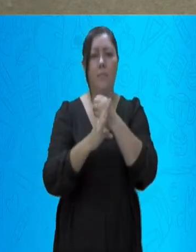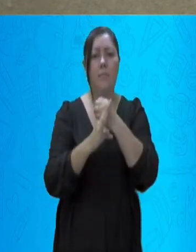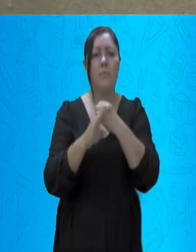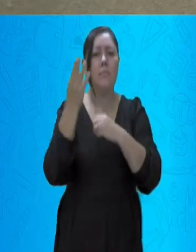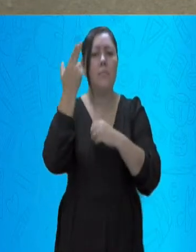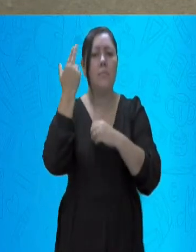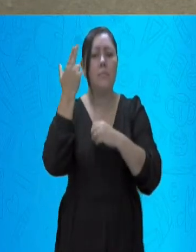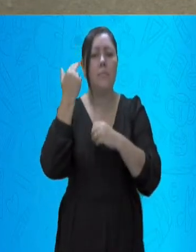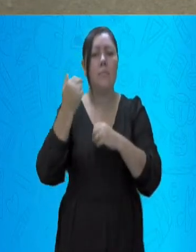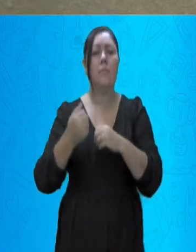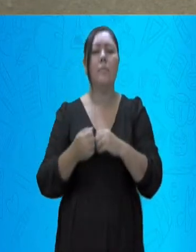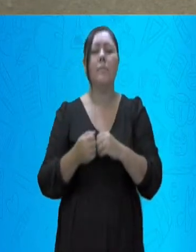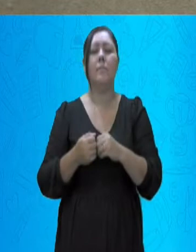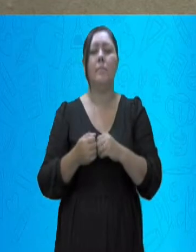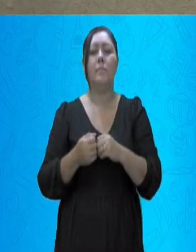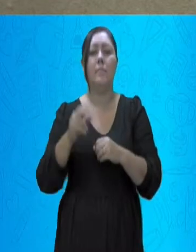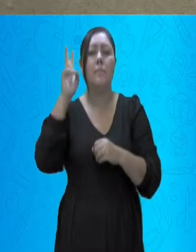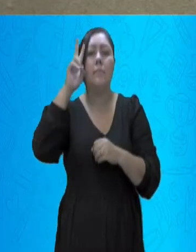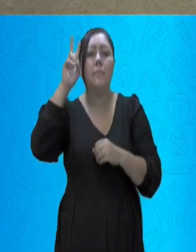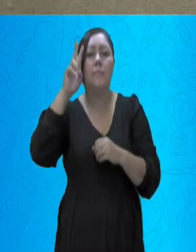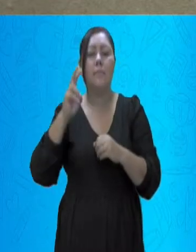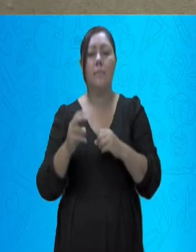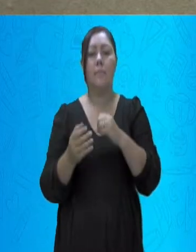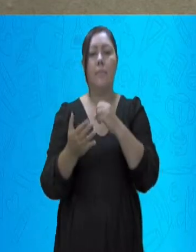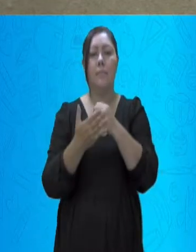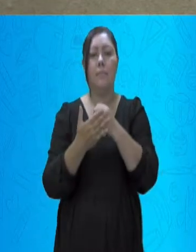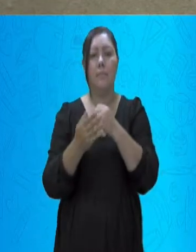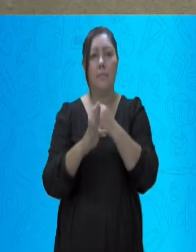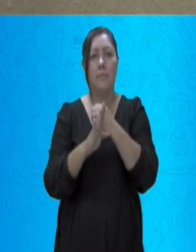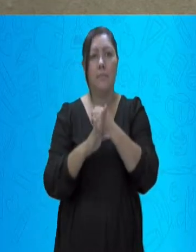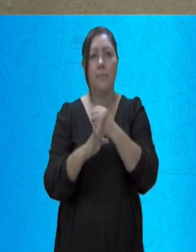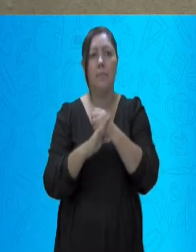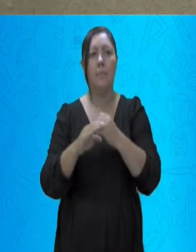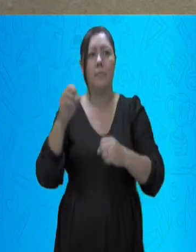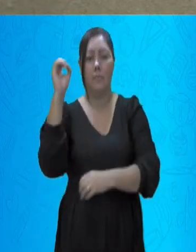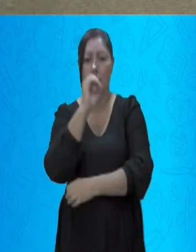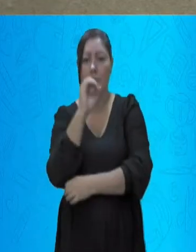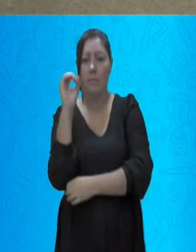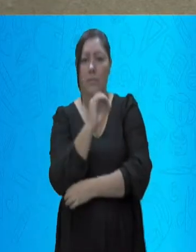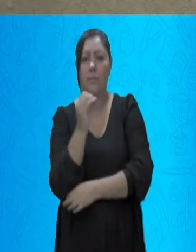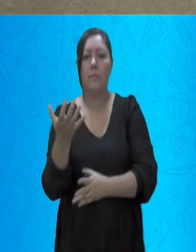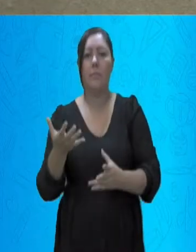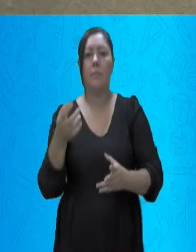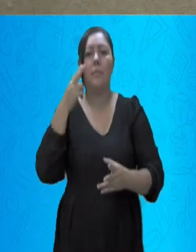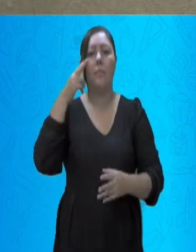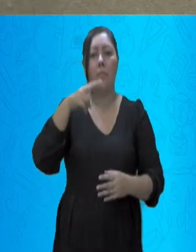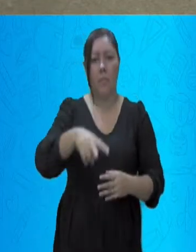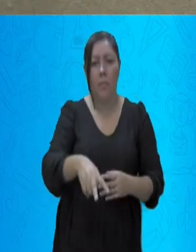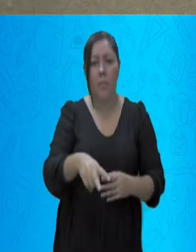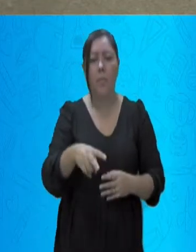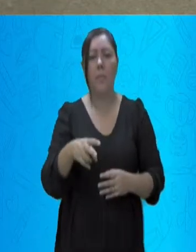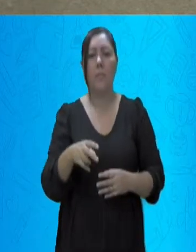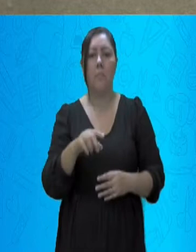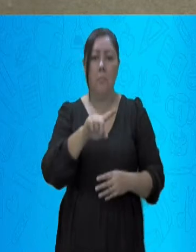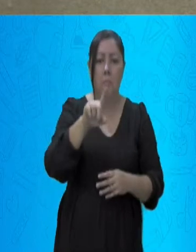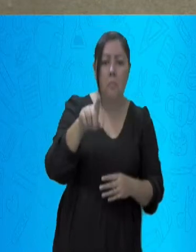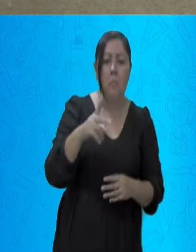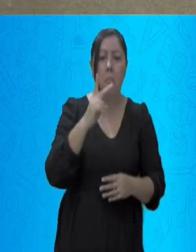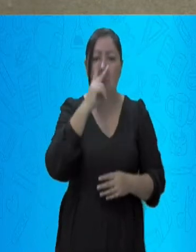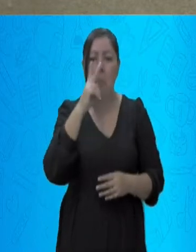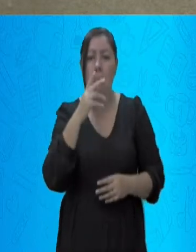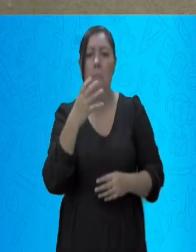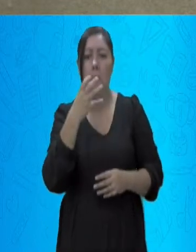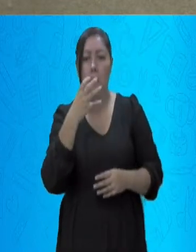carros, que a gente tem o carro e que quando eu olho para aquele objeto que tem aquela característica, eu dou o